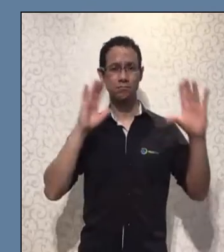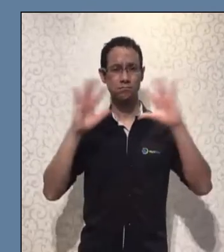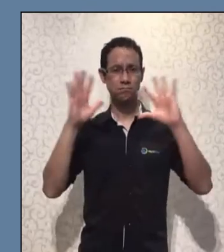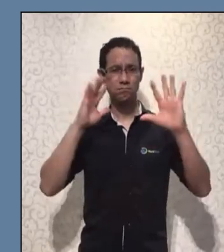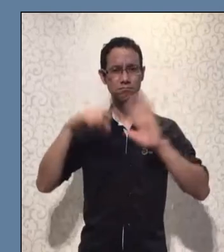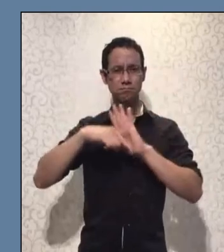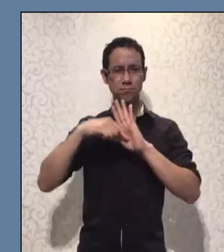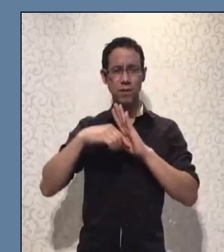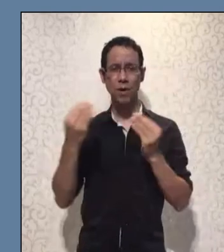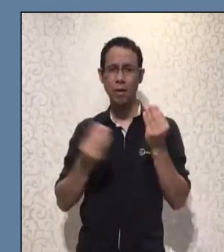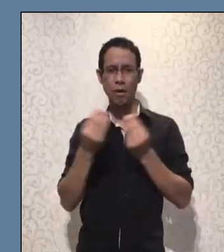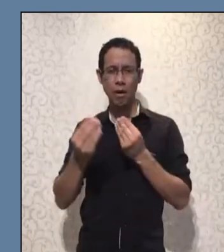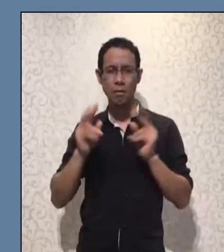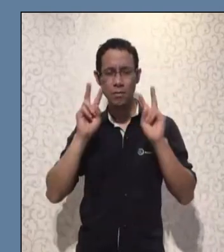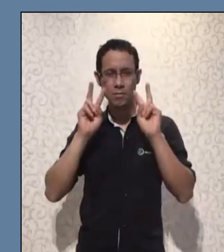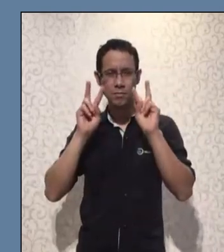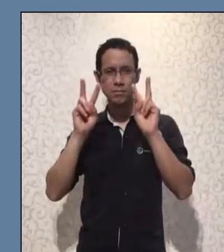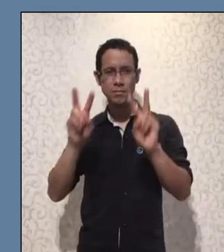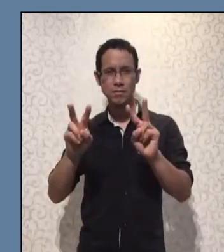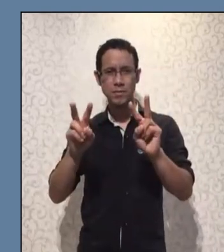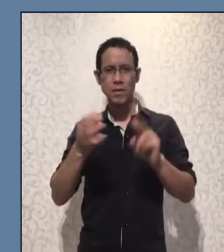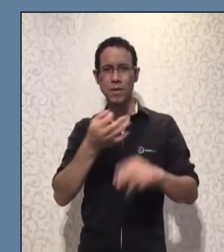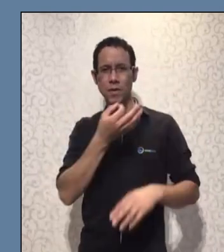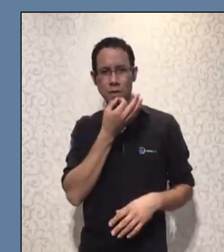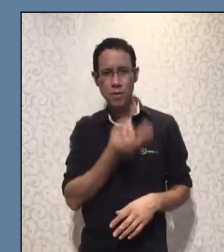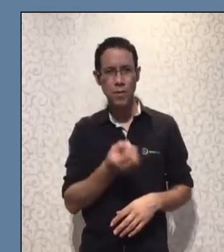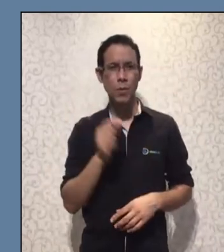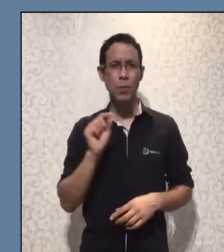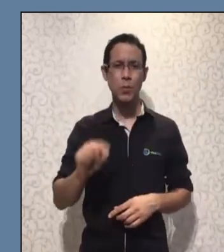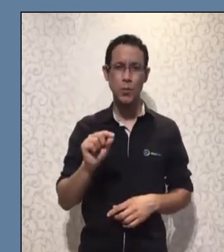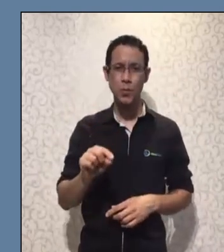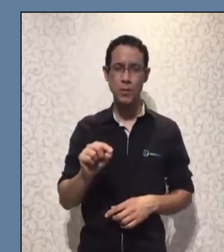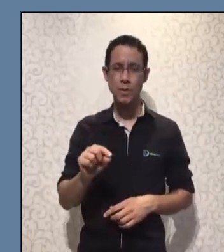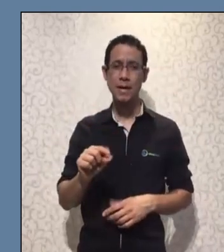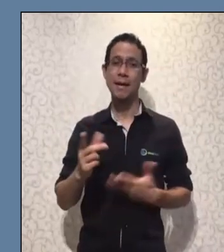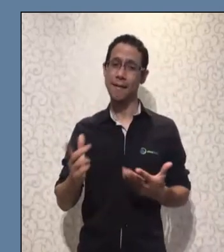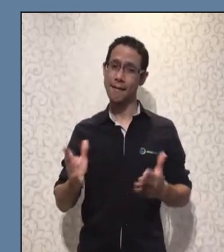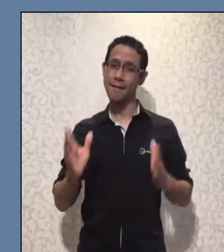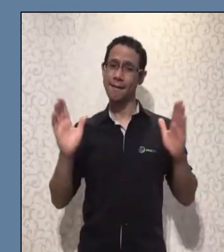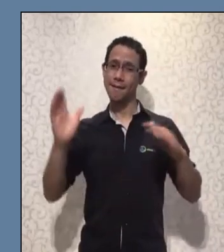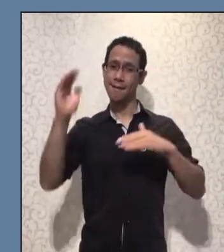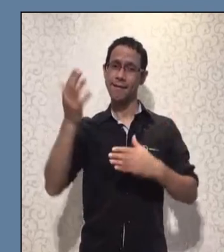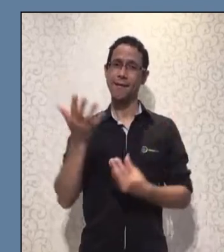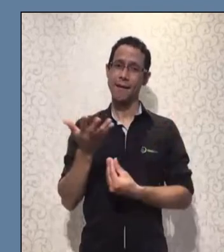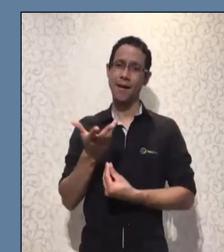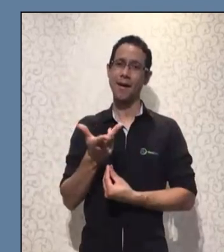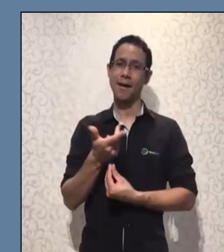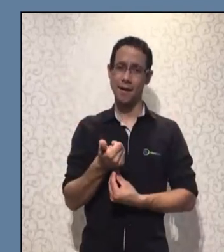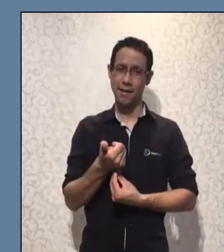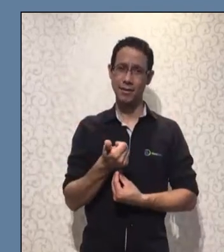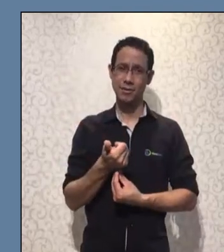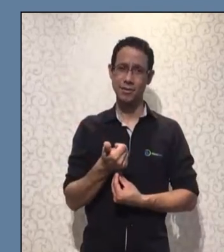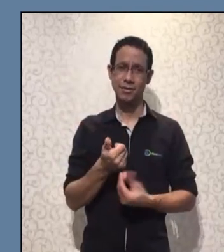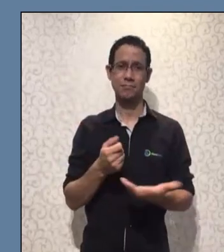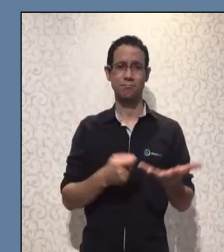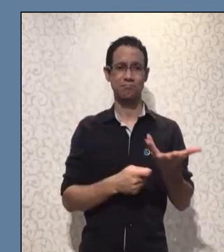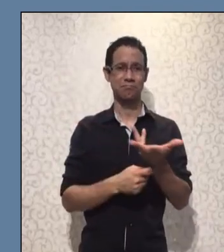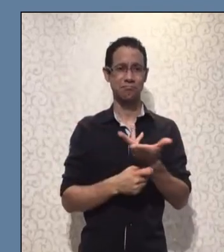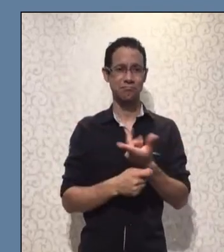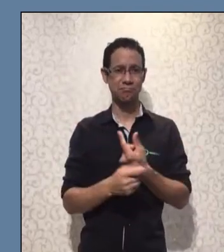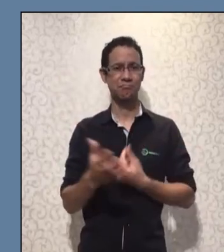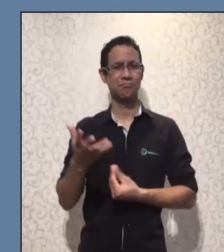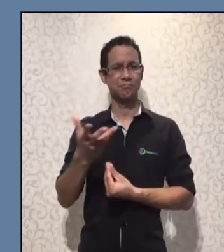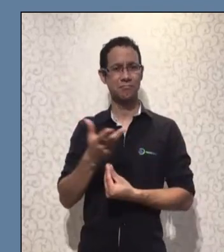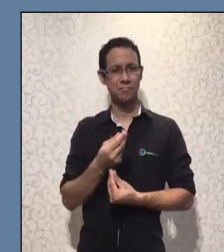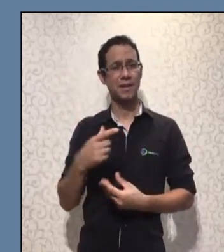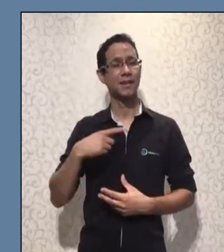museu, que é olhá-los como, como obras de arte com uma trajetória, né, de